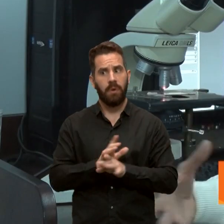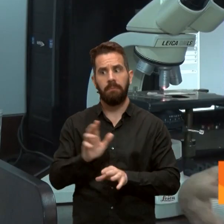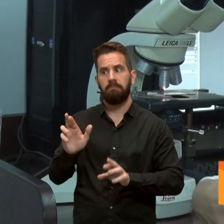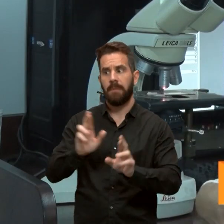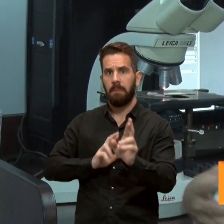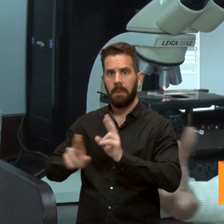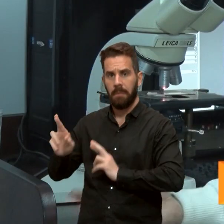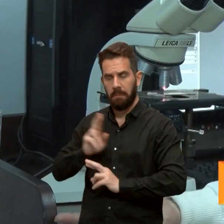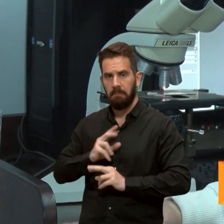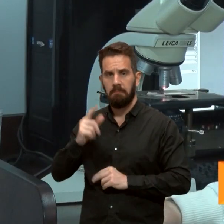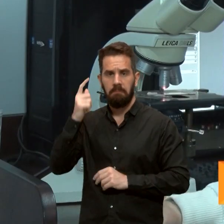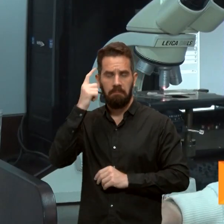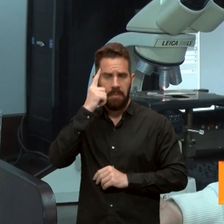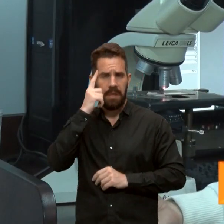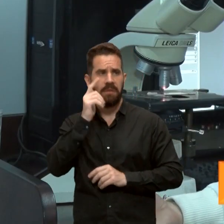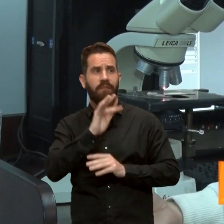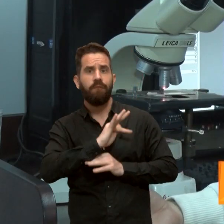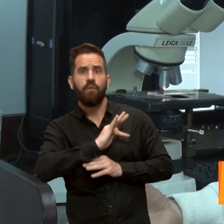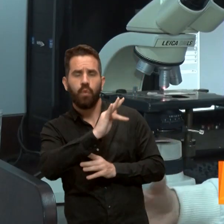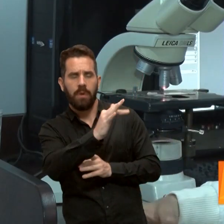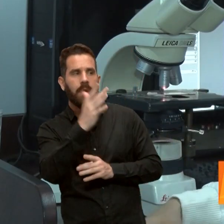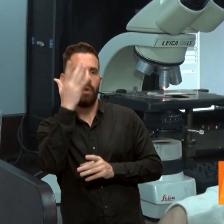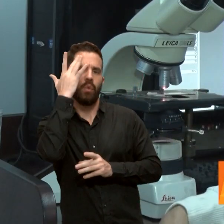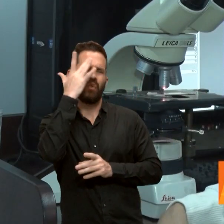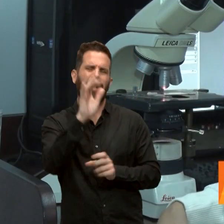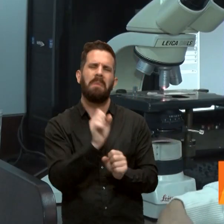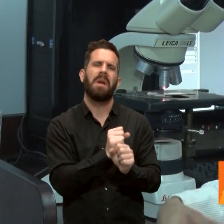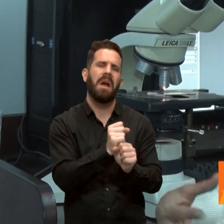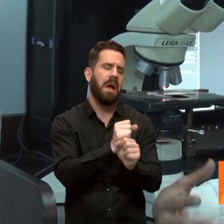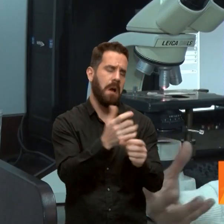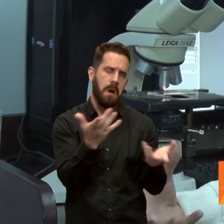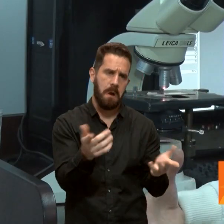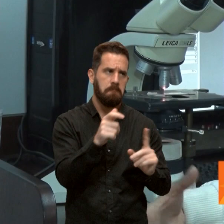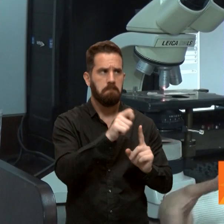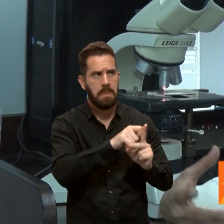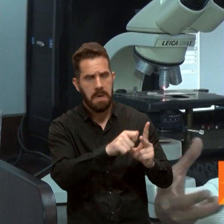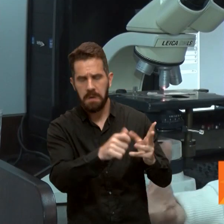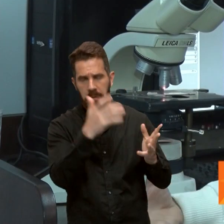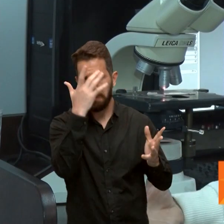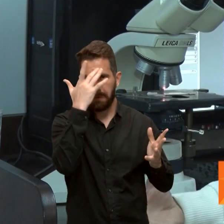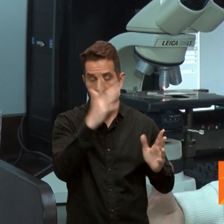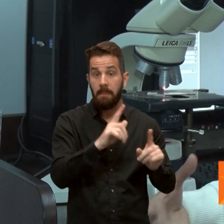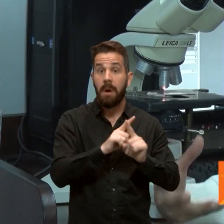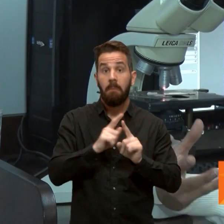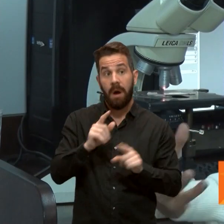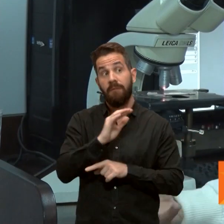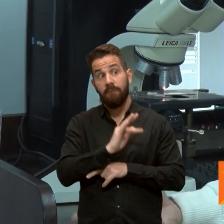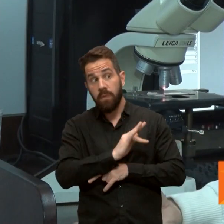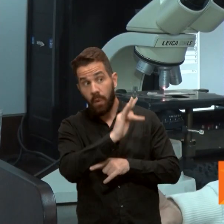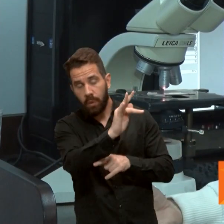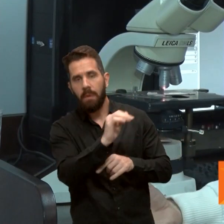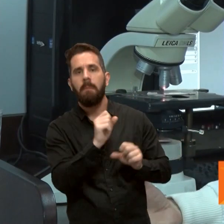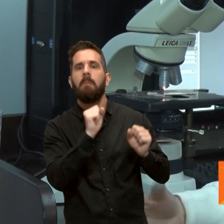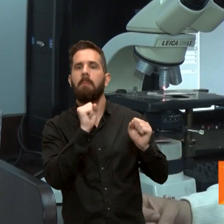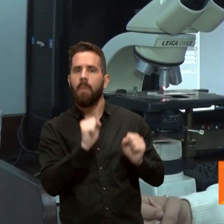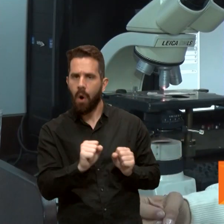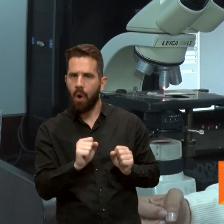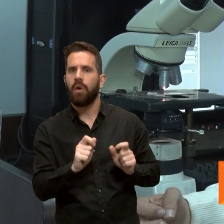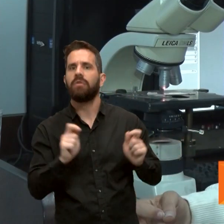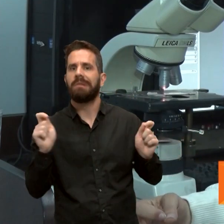futuro, né, que não dá para quantificar o tempo desse futuro, mas que no futuro a gente pode ter um